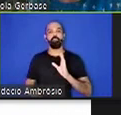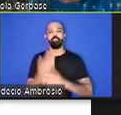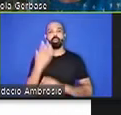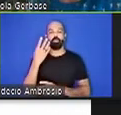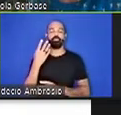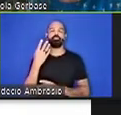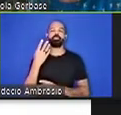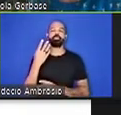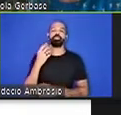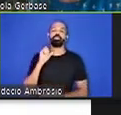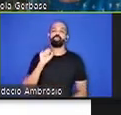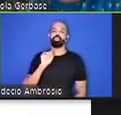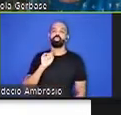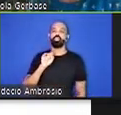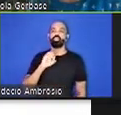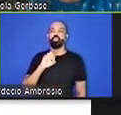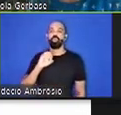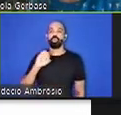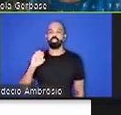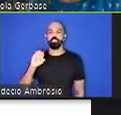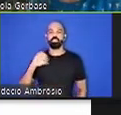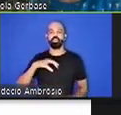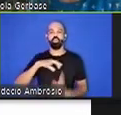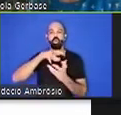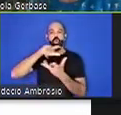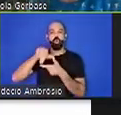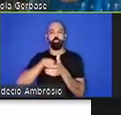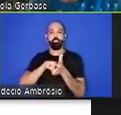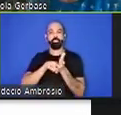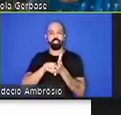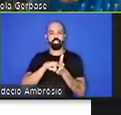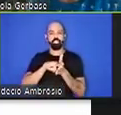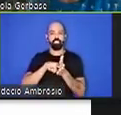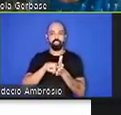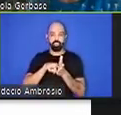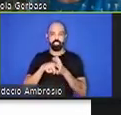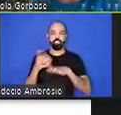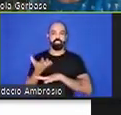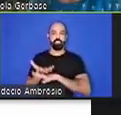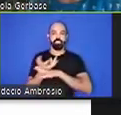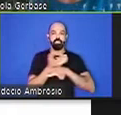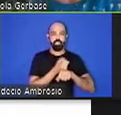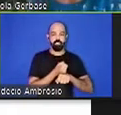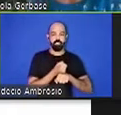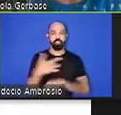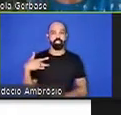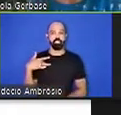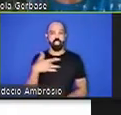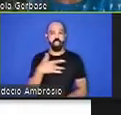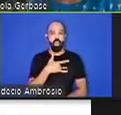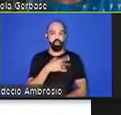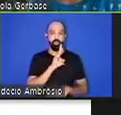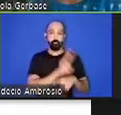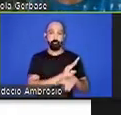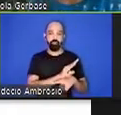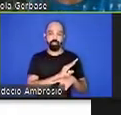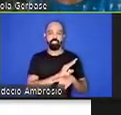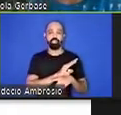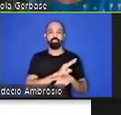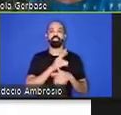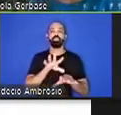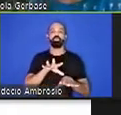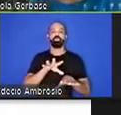8 centros globais de pesquisa interdisciplinar, um deles em saúde e prevenção de pandemias e o outro em clima e meio